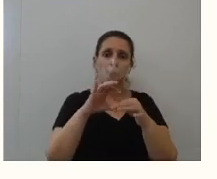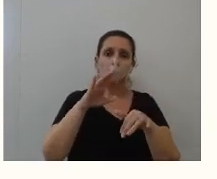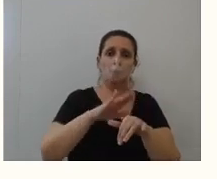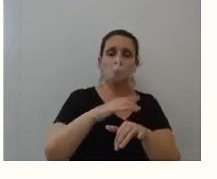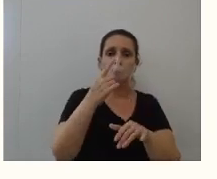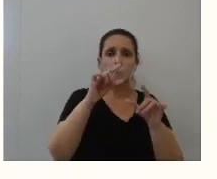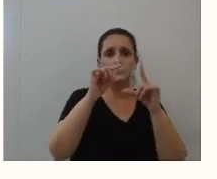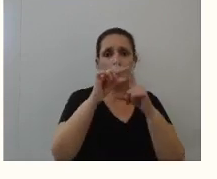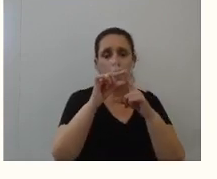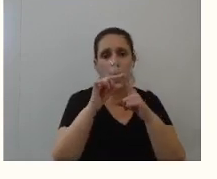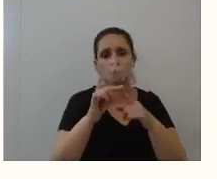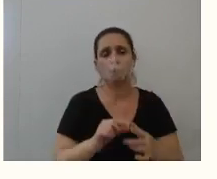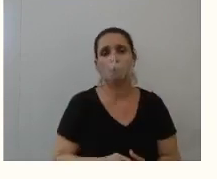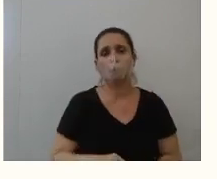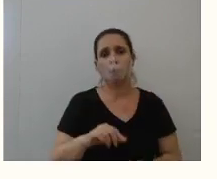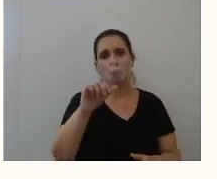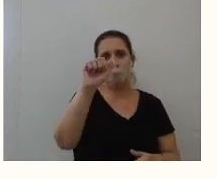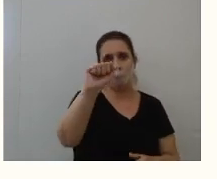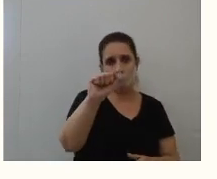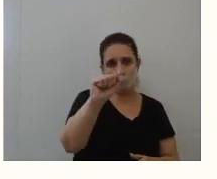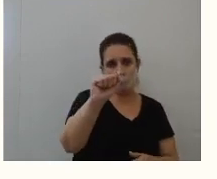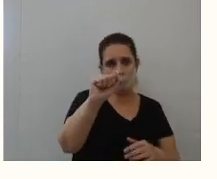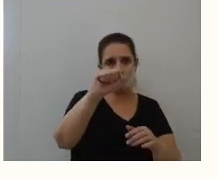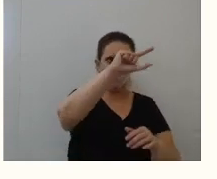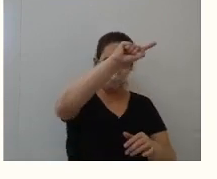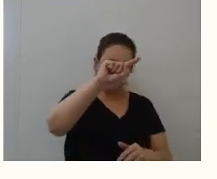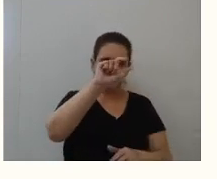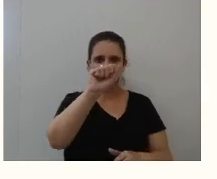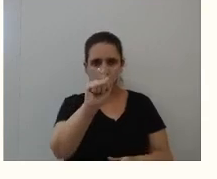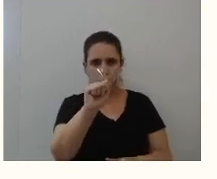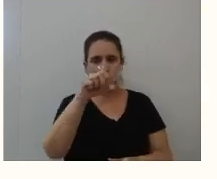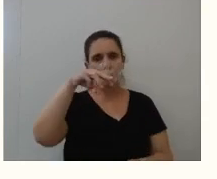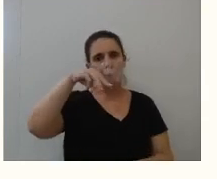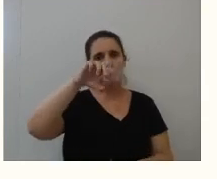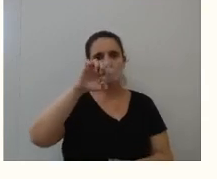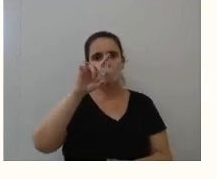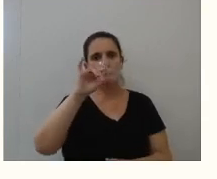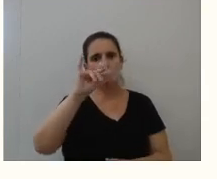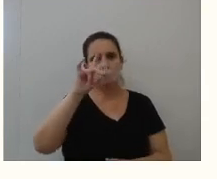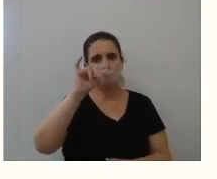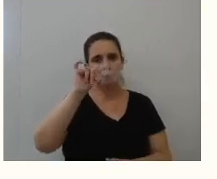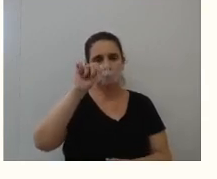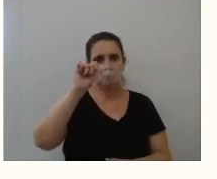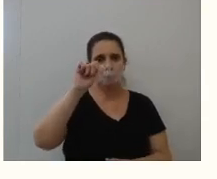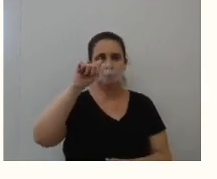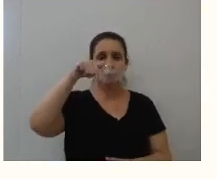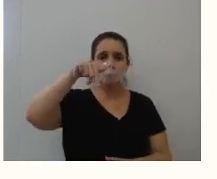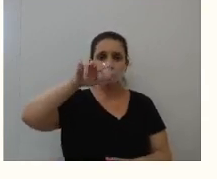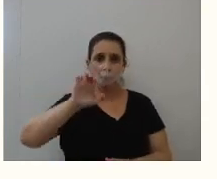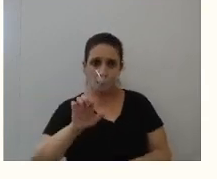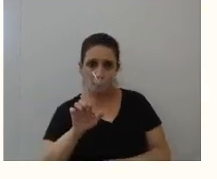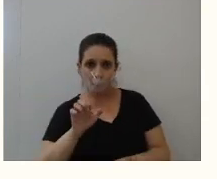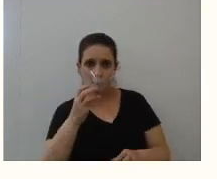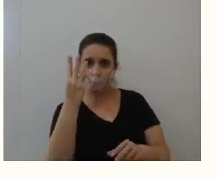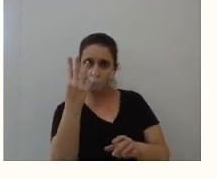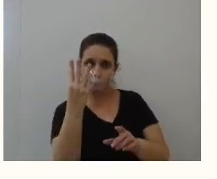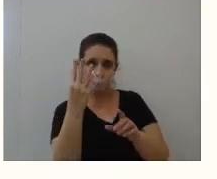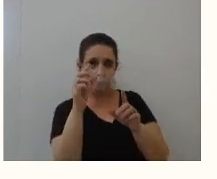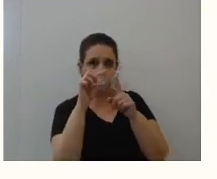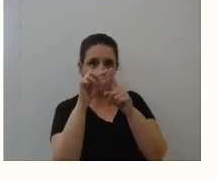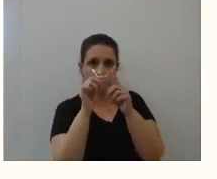uma palavrinha, tá vendo? Ó, o a com a crase, né? Medida e o que com valor de conjunção